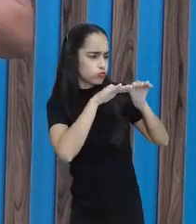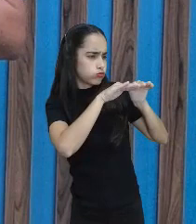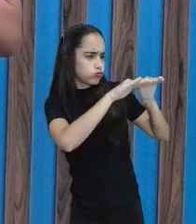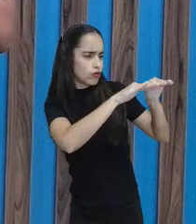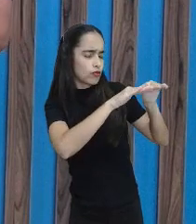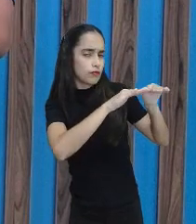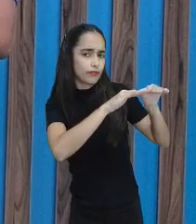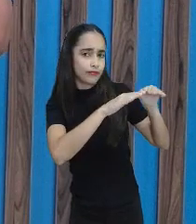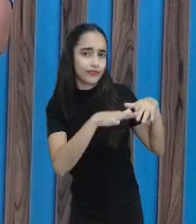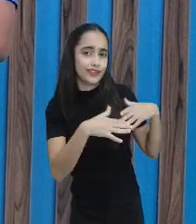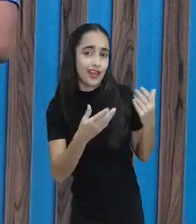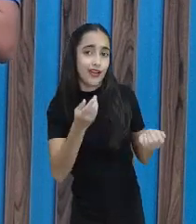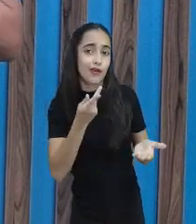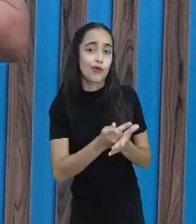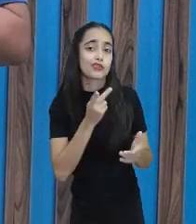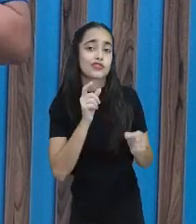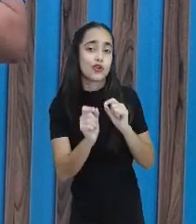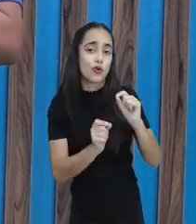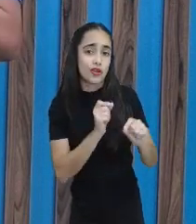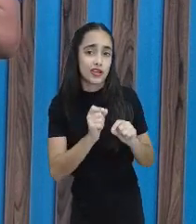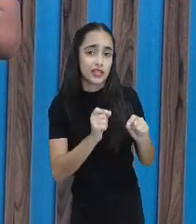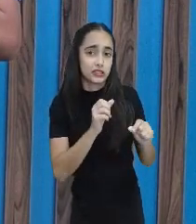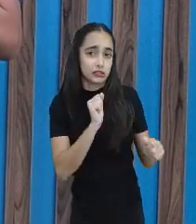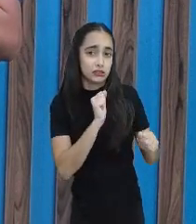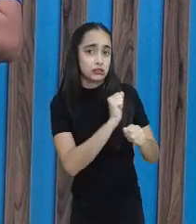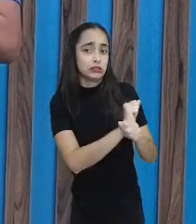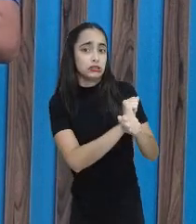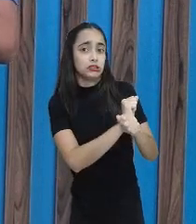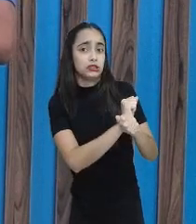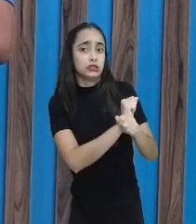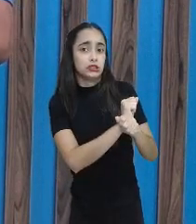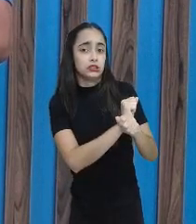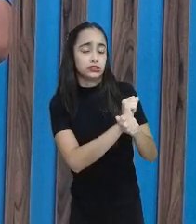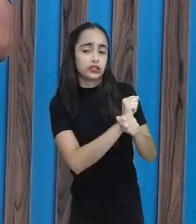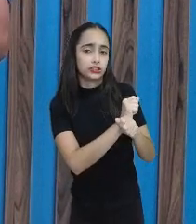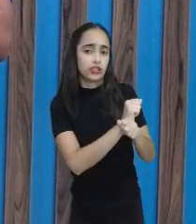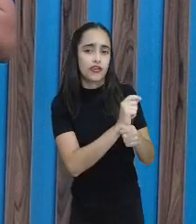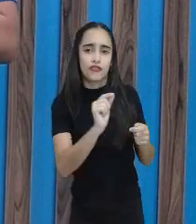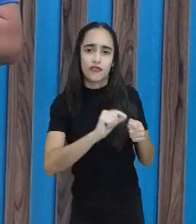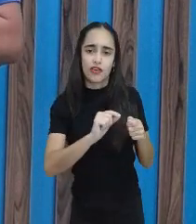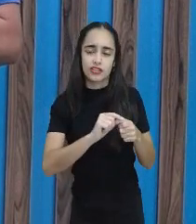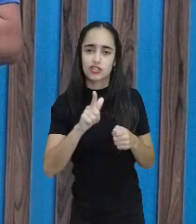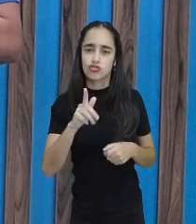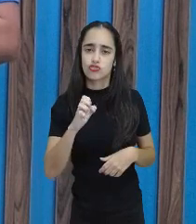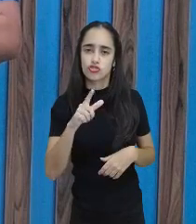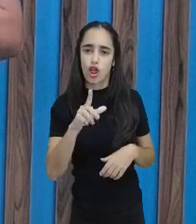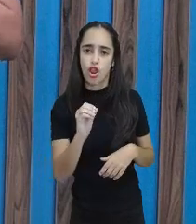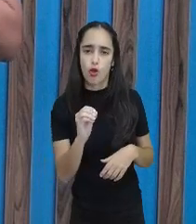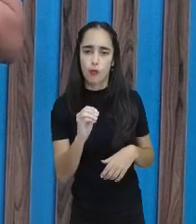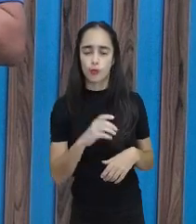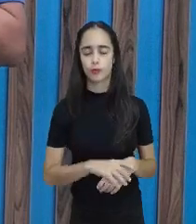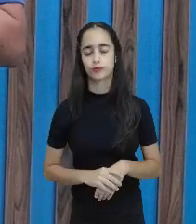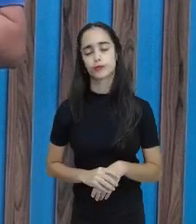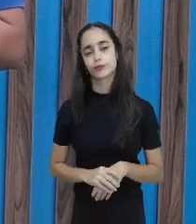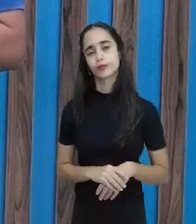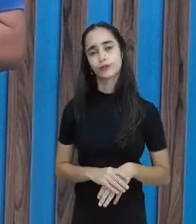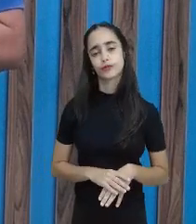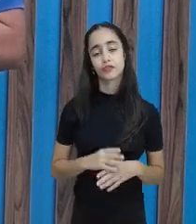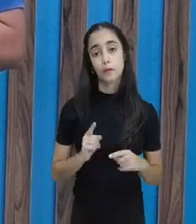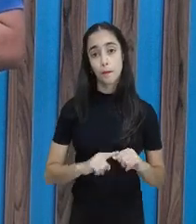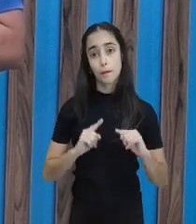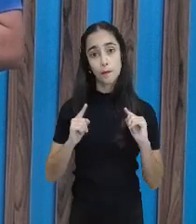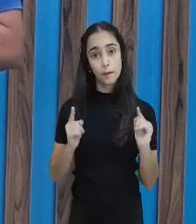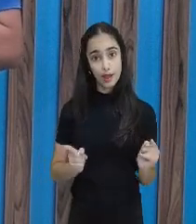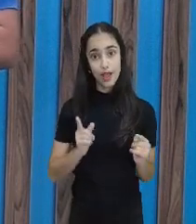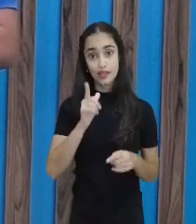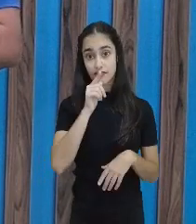e ele congelou a água formando gelo. Porém, esta água, a